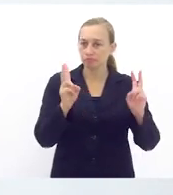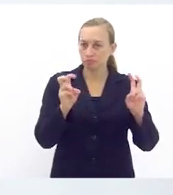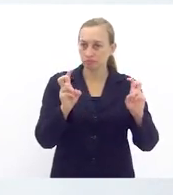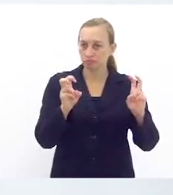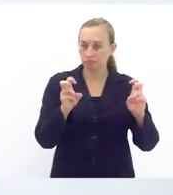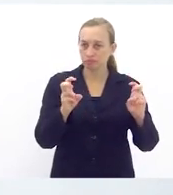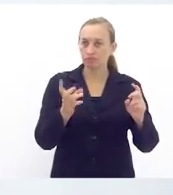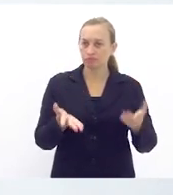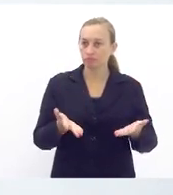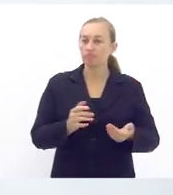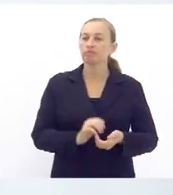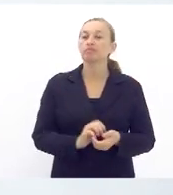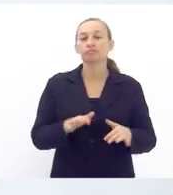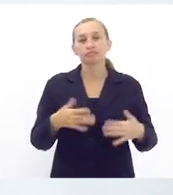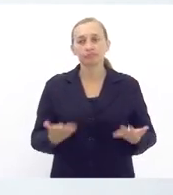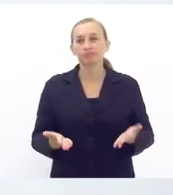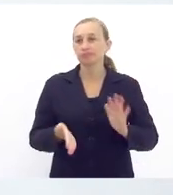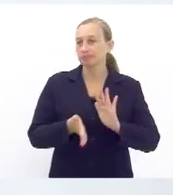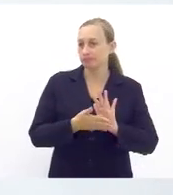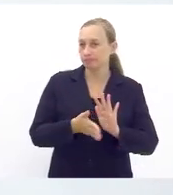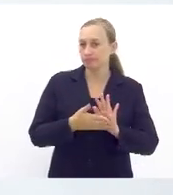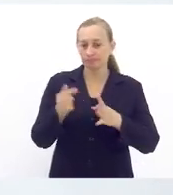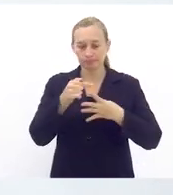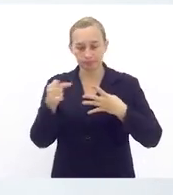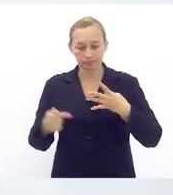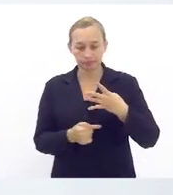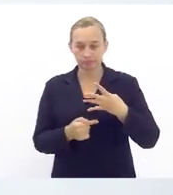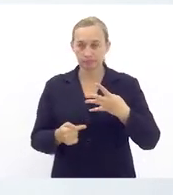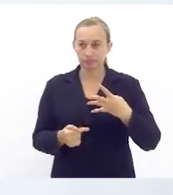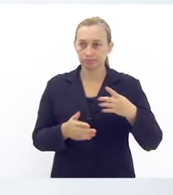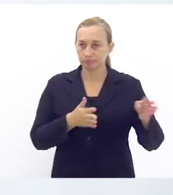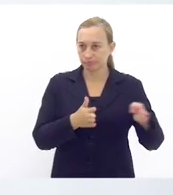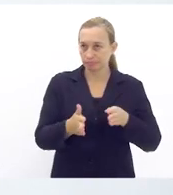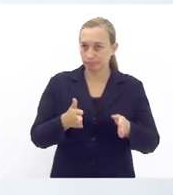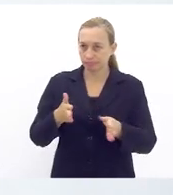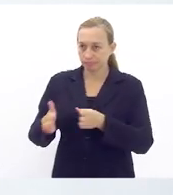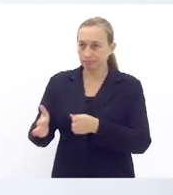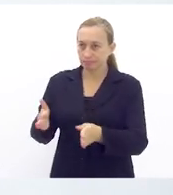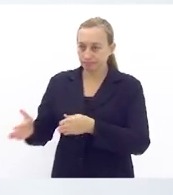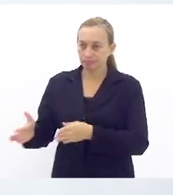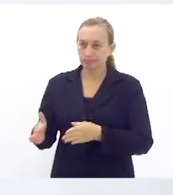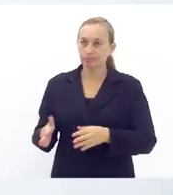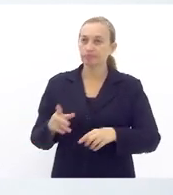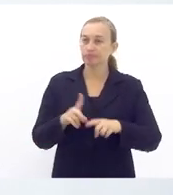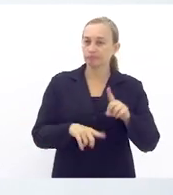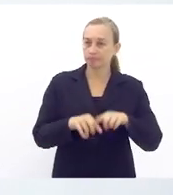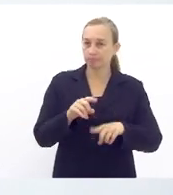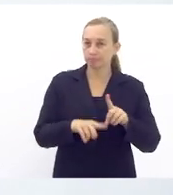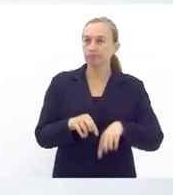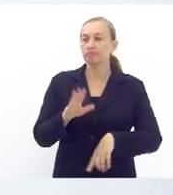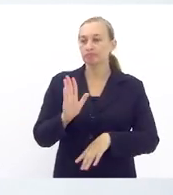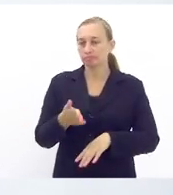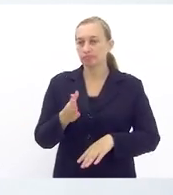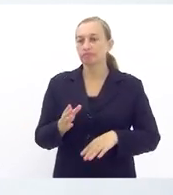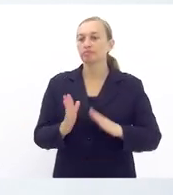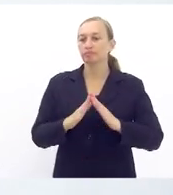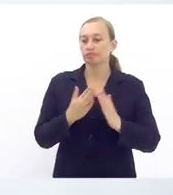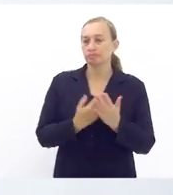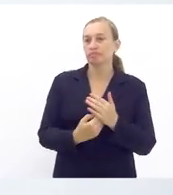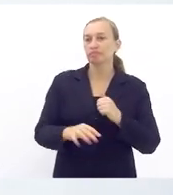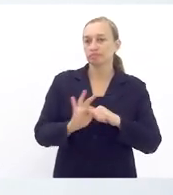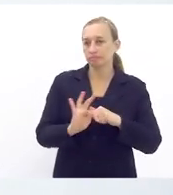cronograma exequível tá então a gente propôs essas quatro etapas a partir do material que a Faetec já tem já tem contratado